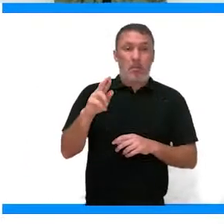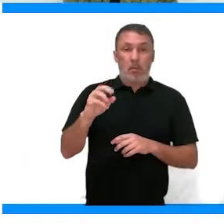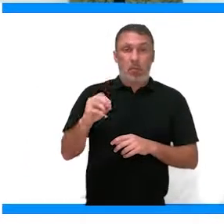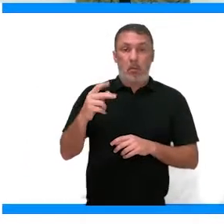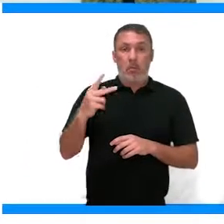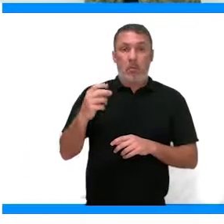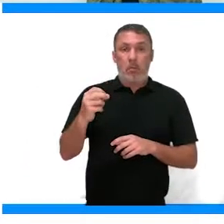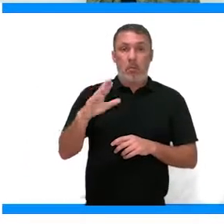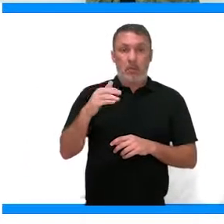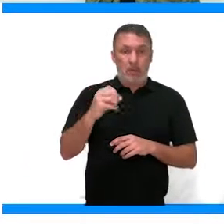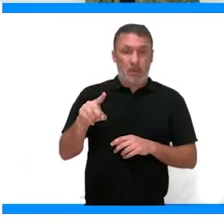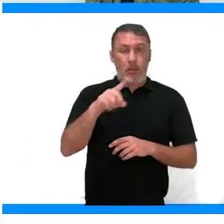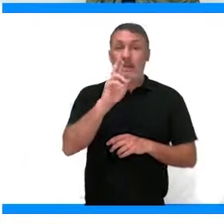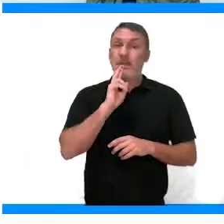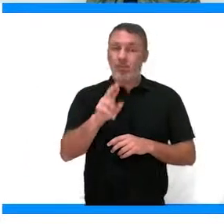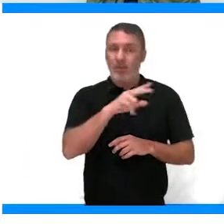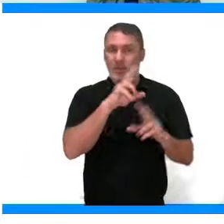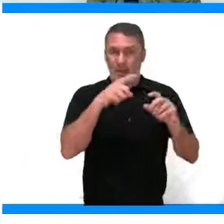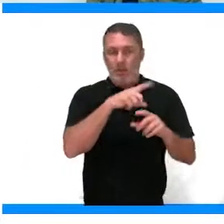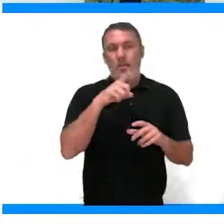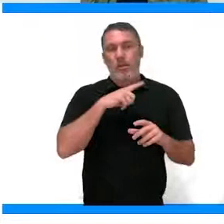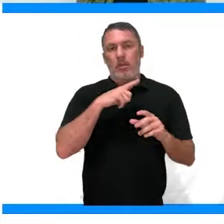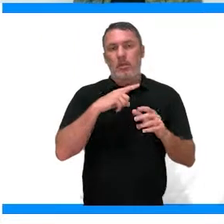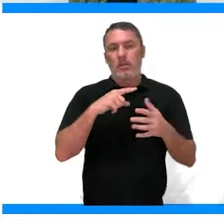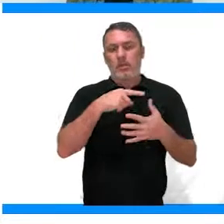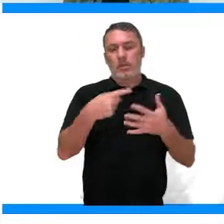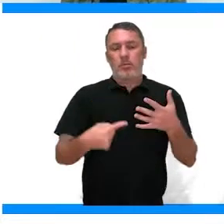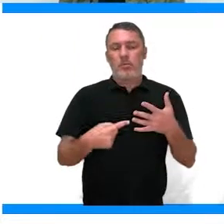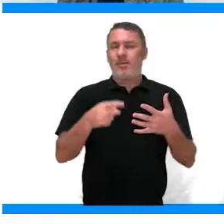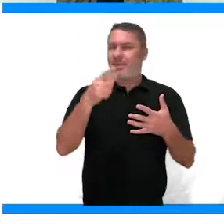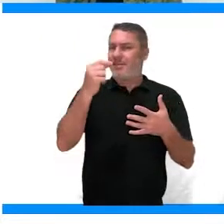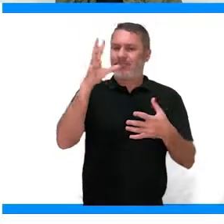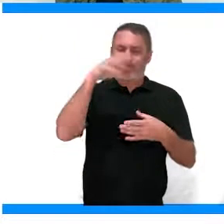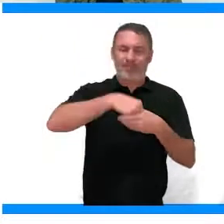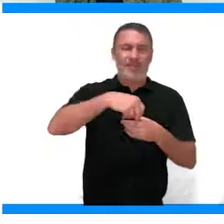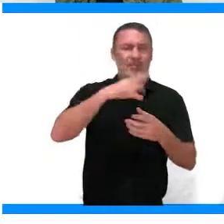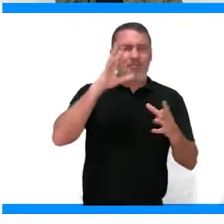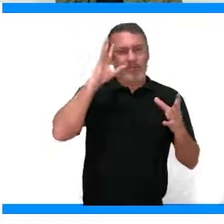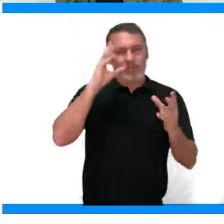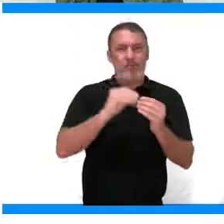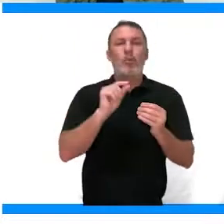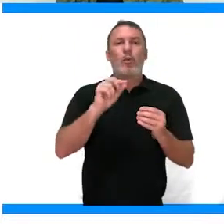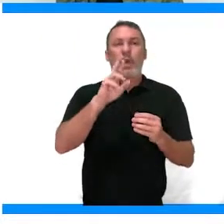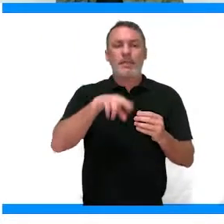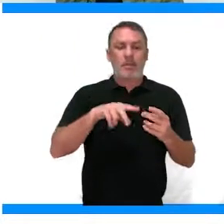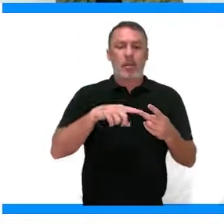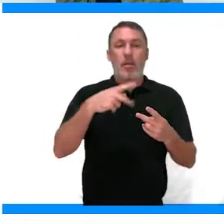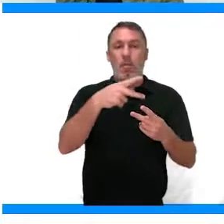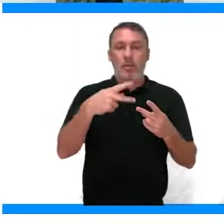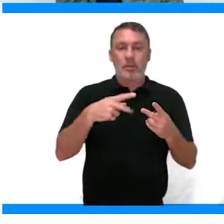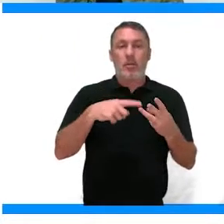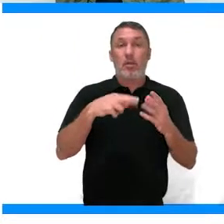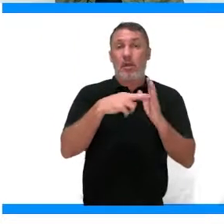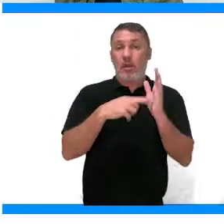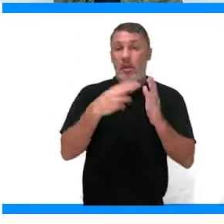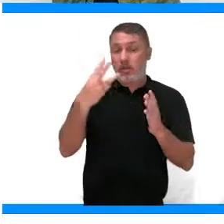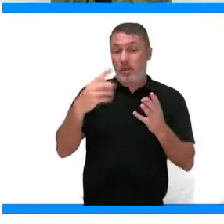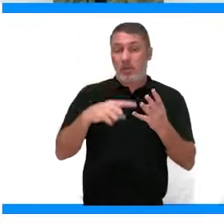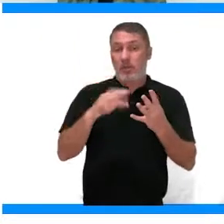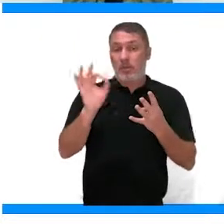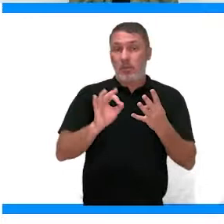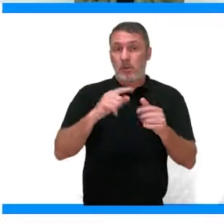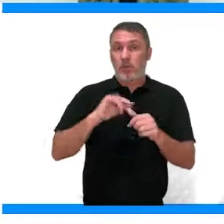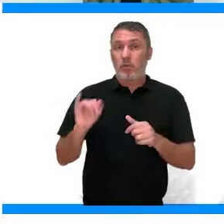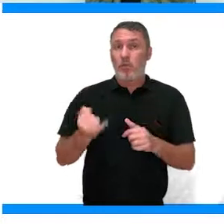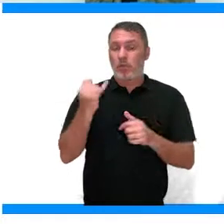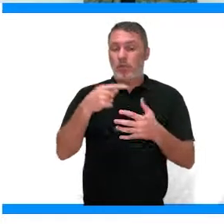competência que está essa questão, você tem 5 assuntos que você precisa dominar. Razão, proporção, regra de 3, porcentagem